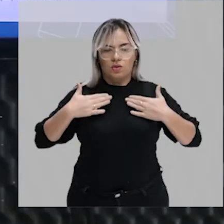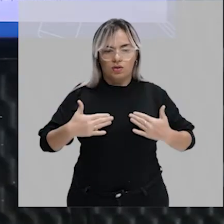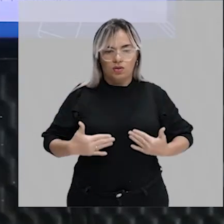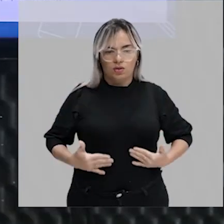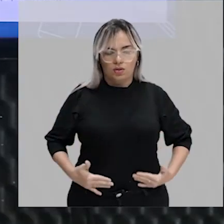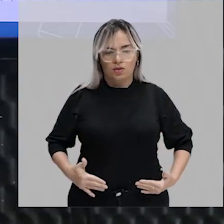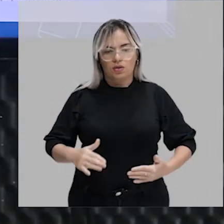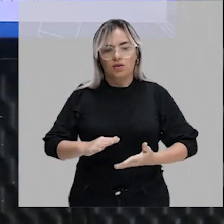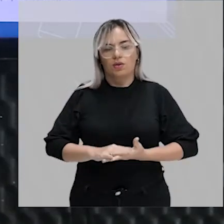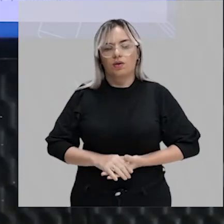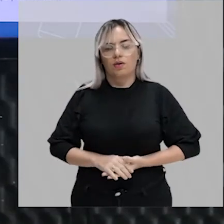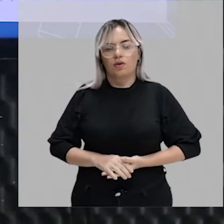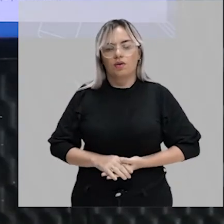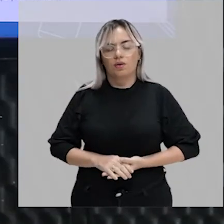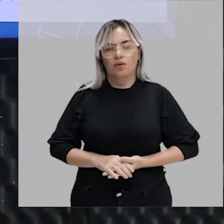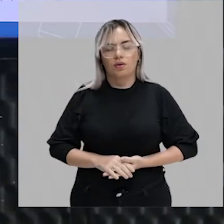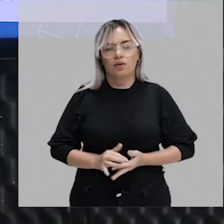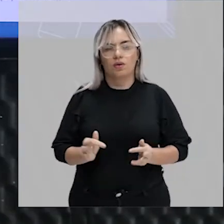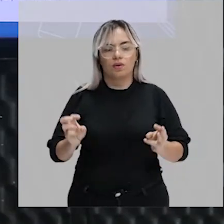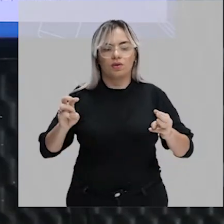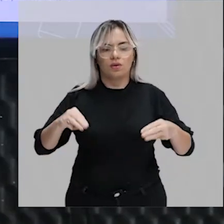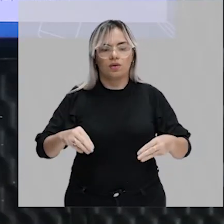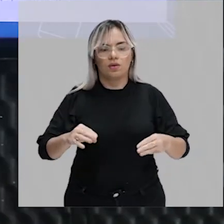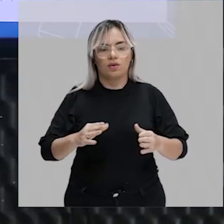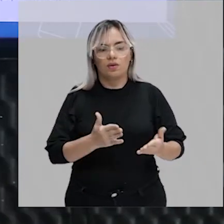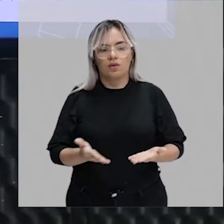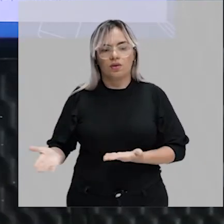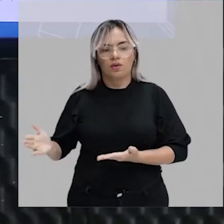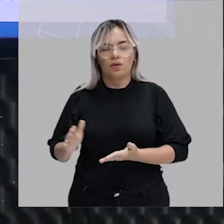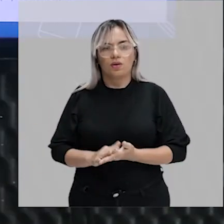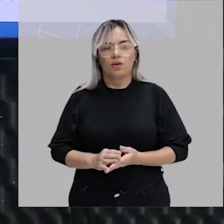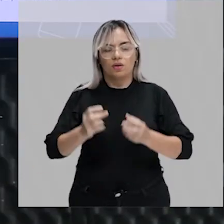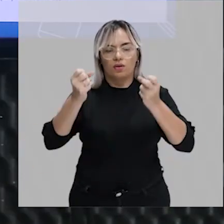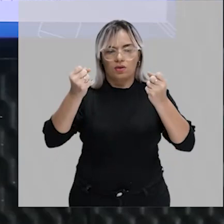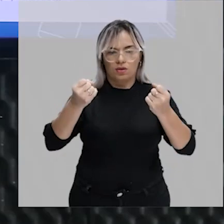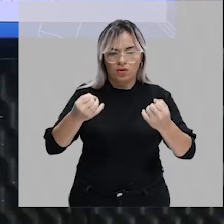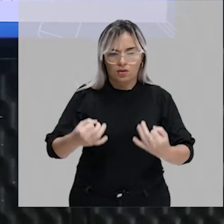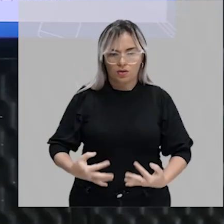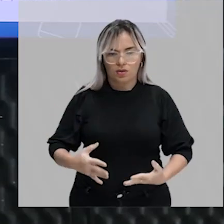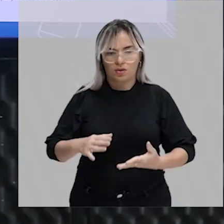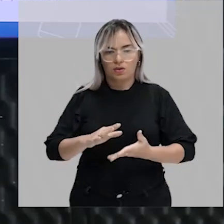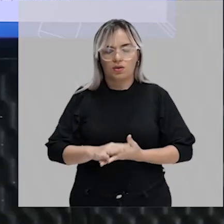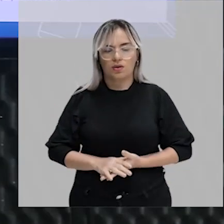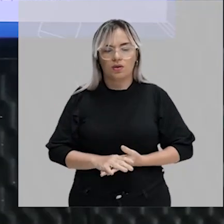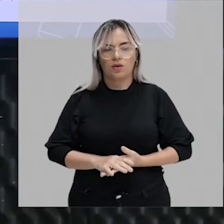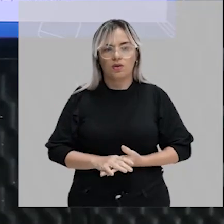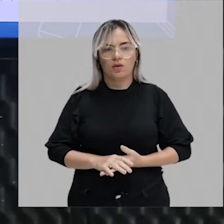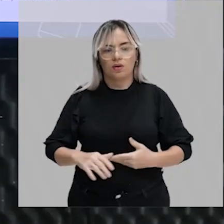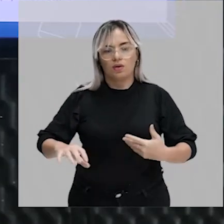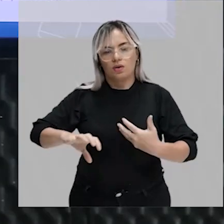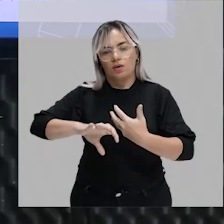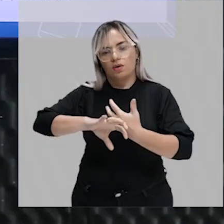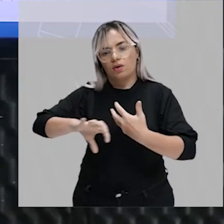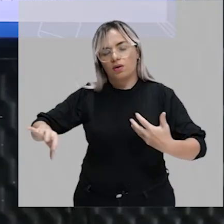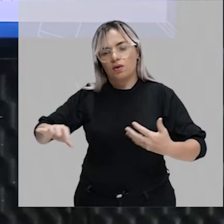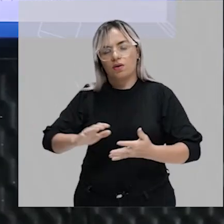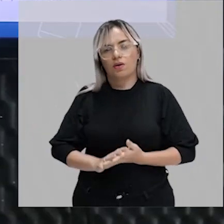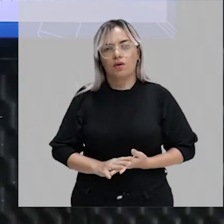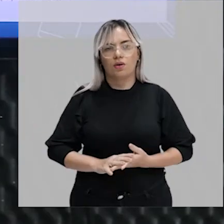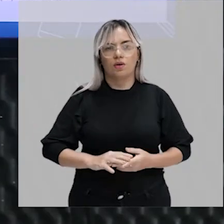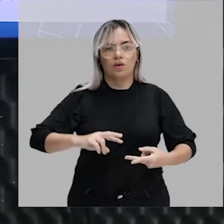a inviabilidade. E aí, por último, a gente finalizou falando aqui do isolamento reprodutivo que